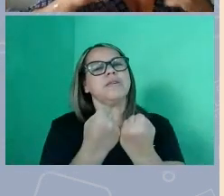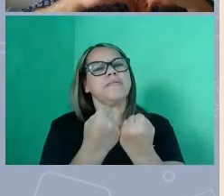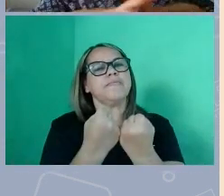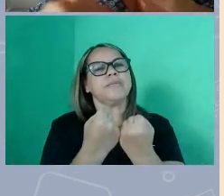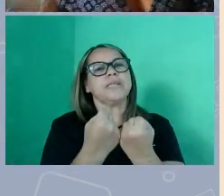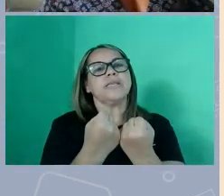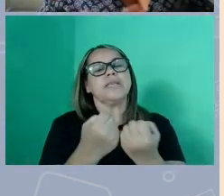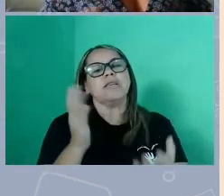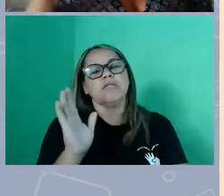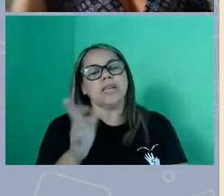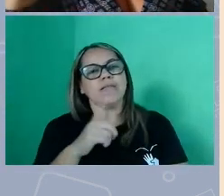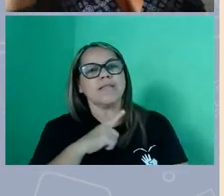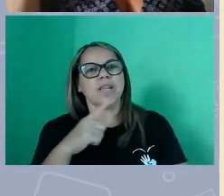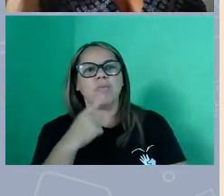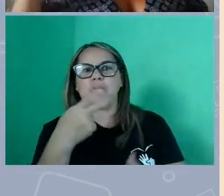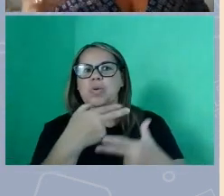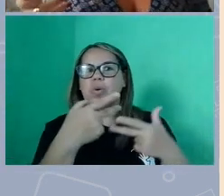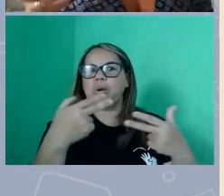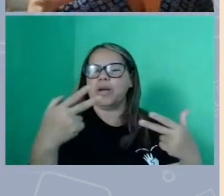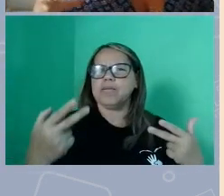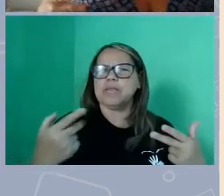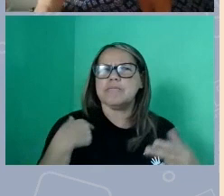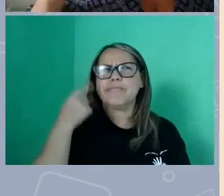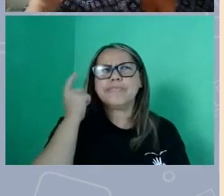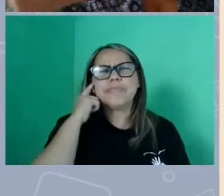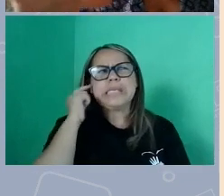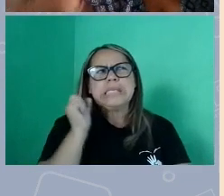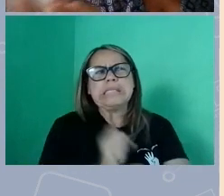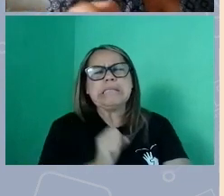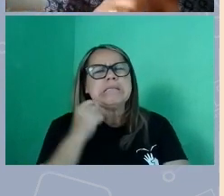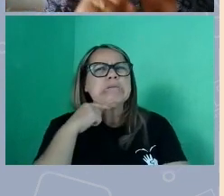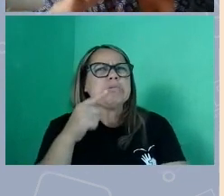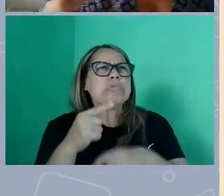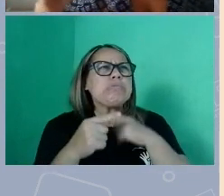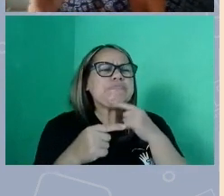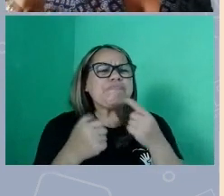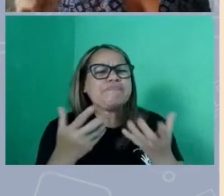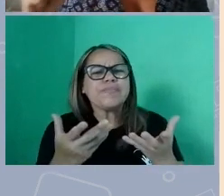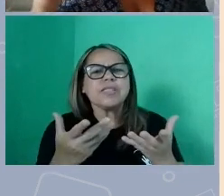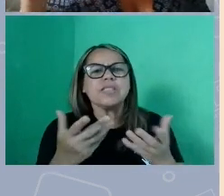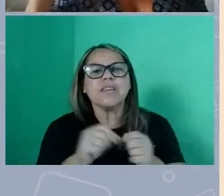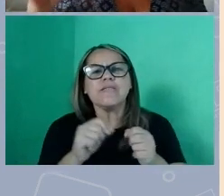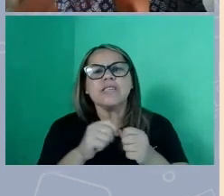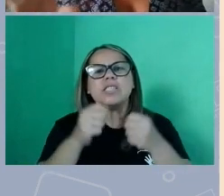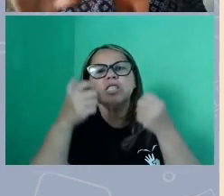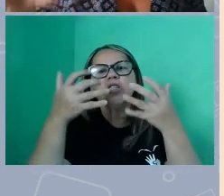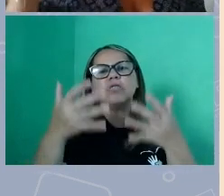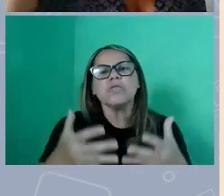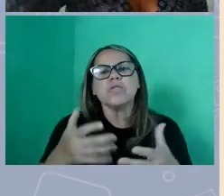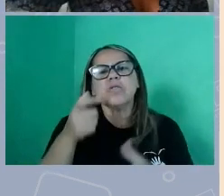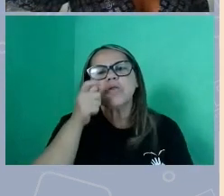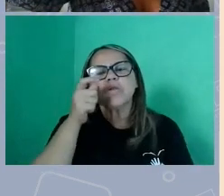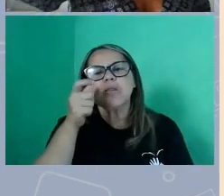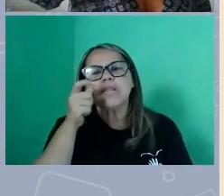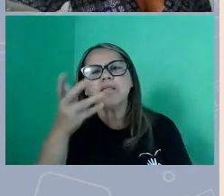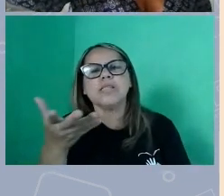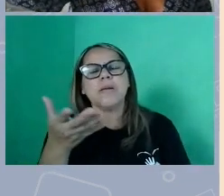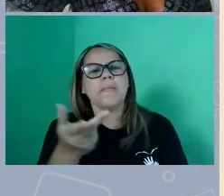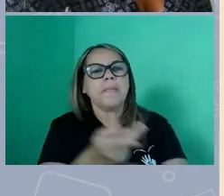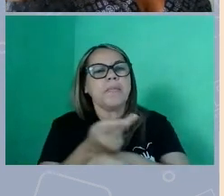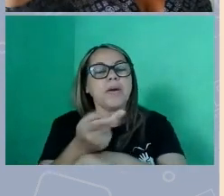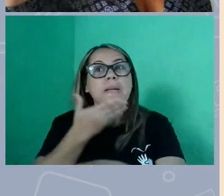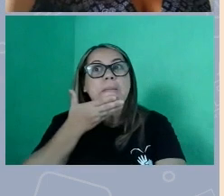já temos aí um elemento para a gente ficar com a pulga atrás da orelha fazendo com que defenda os seus interesses e busque melhorias para a sua